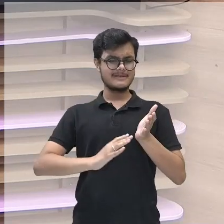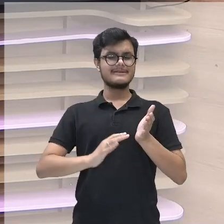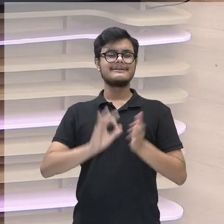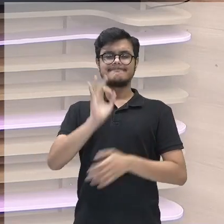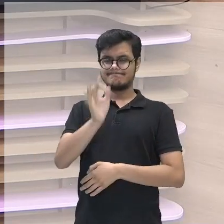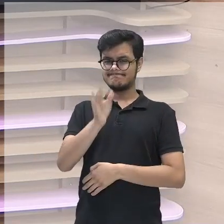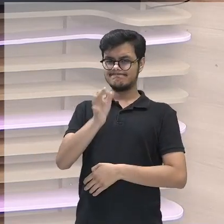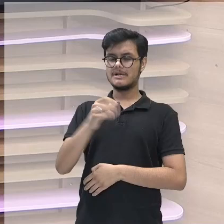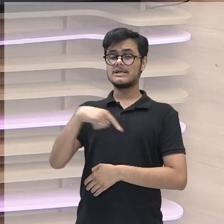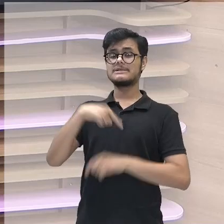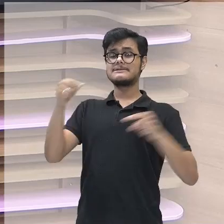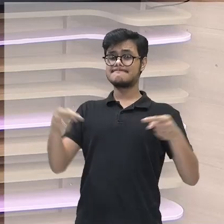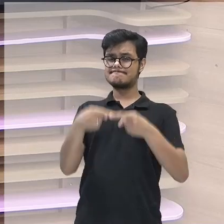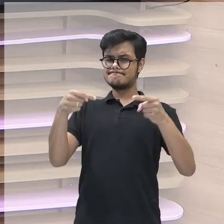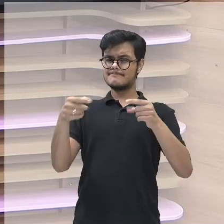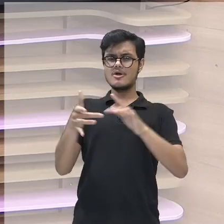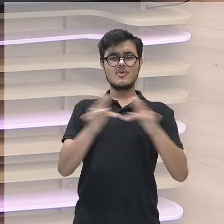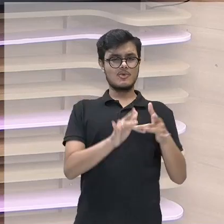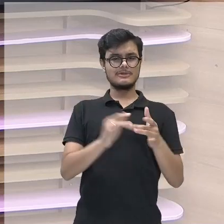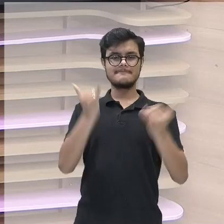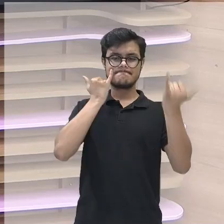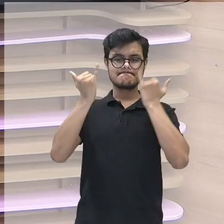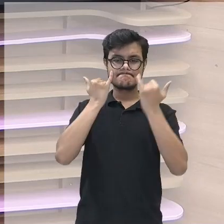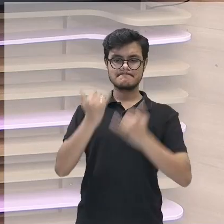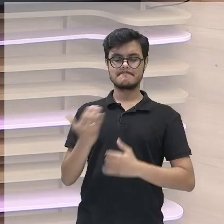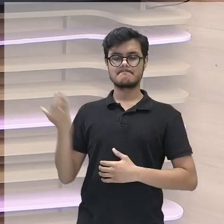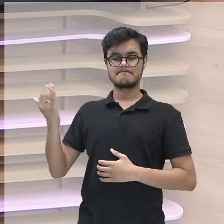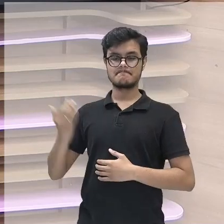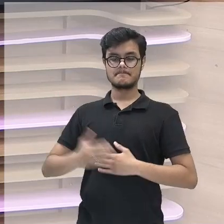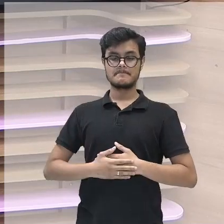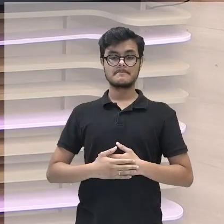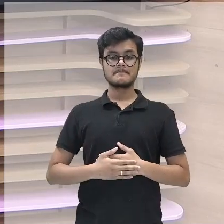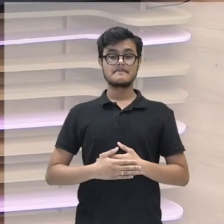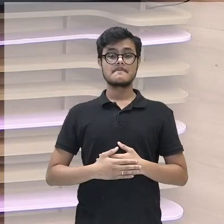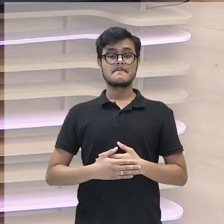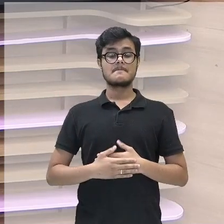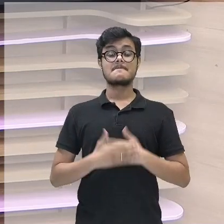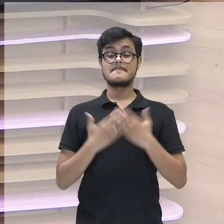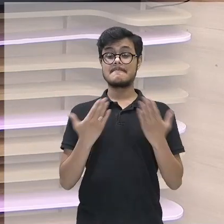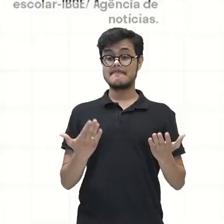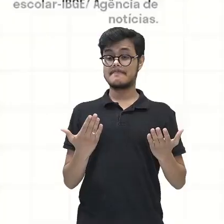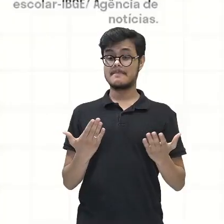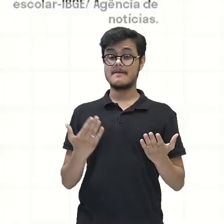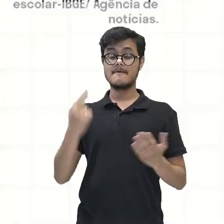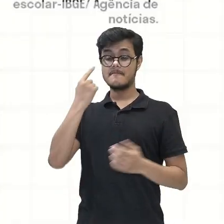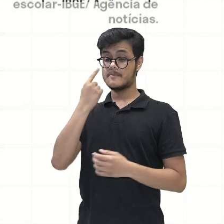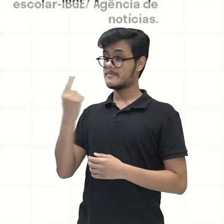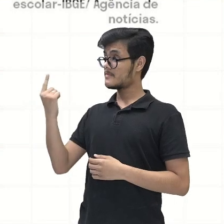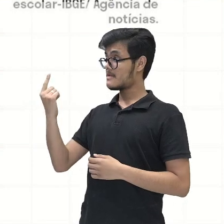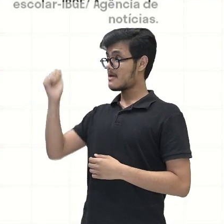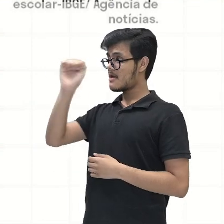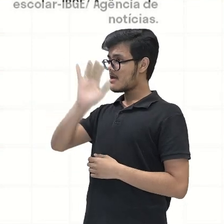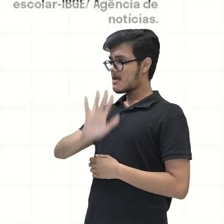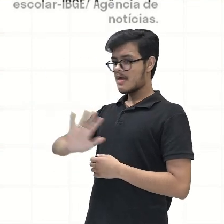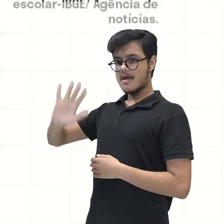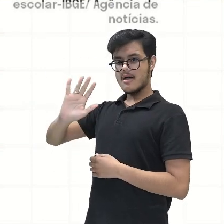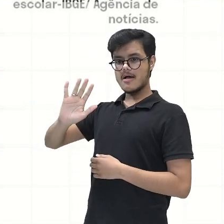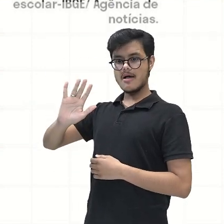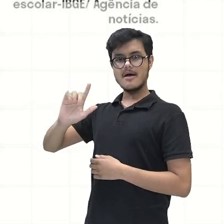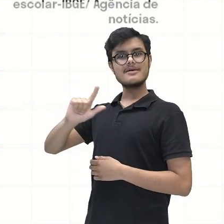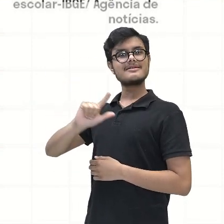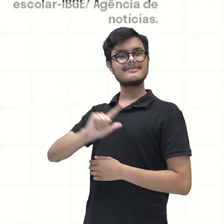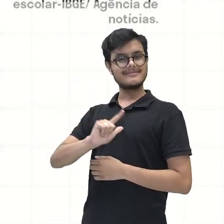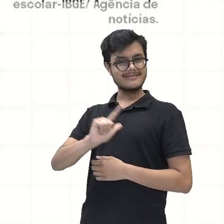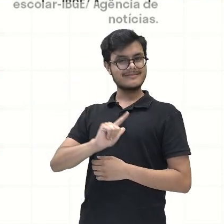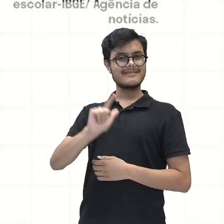certeza vai estar ligado aí a essas informações. Então, os limites, olha, que a gente vai observar aí no mapinha, ele ultrapassa os